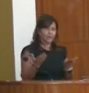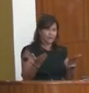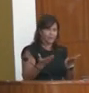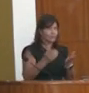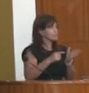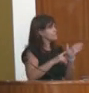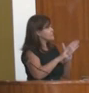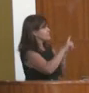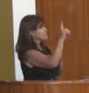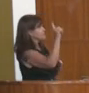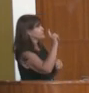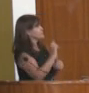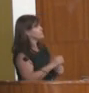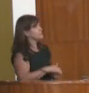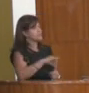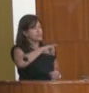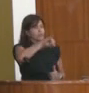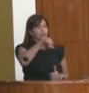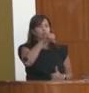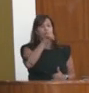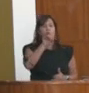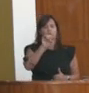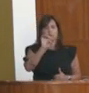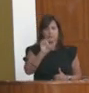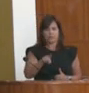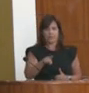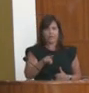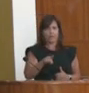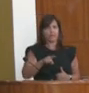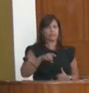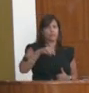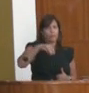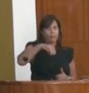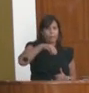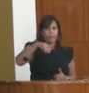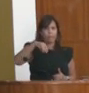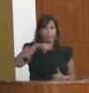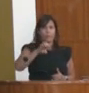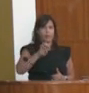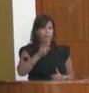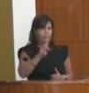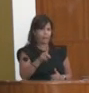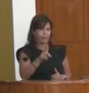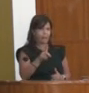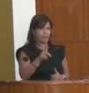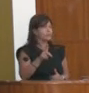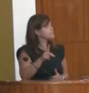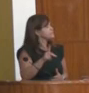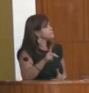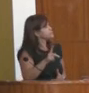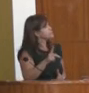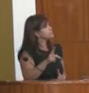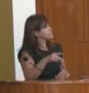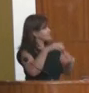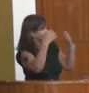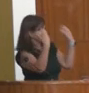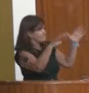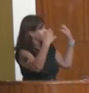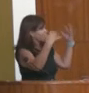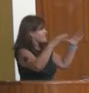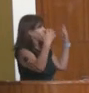lá. Pergunta do José Maria Zezinho, do MEP, Movimento Ética na Política. Parabéns